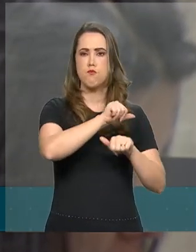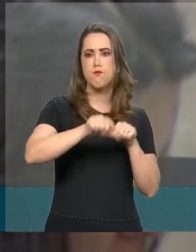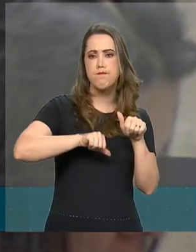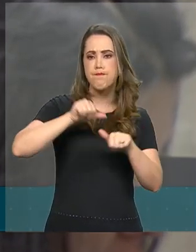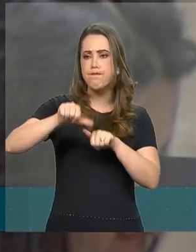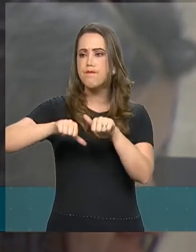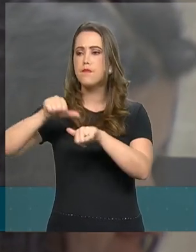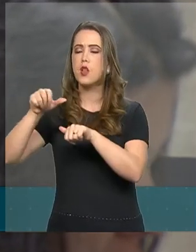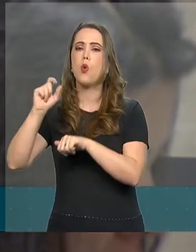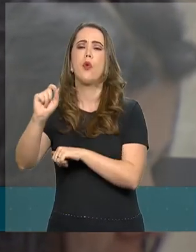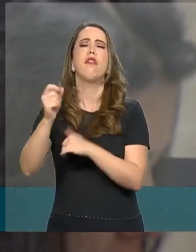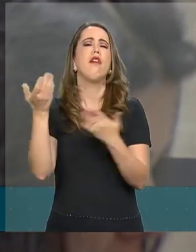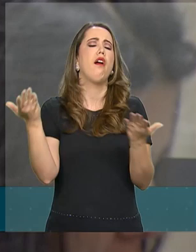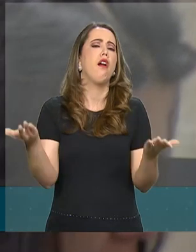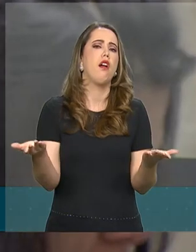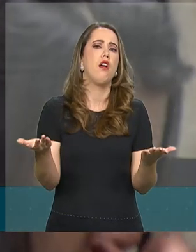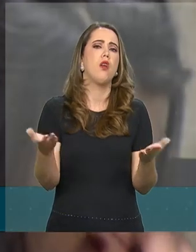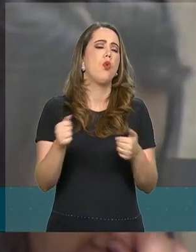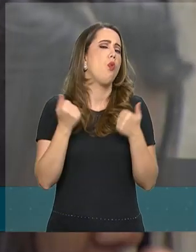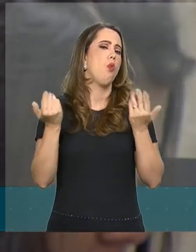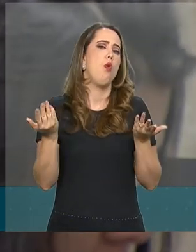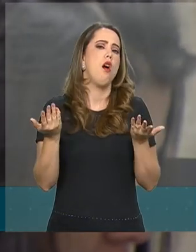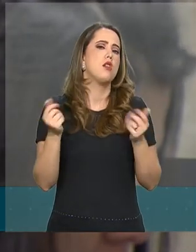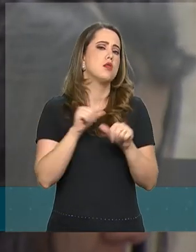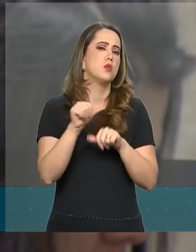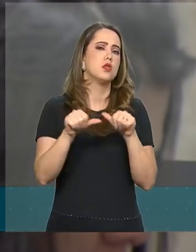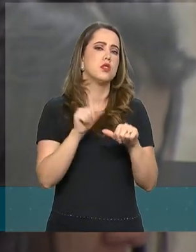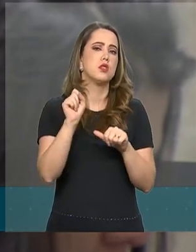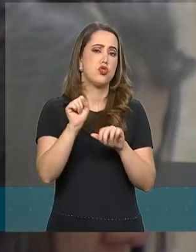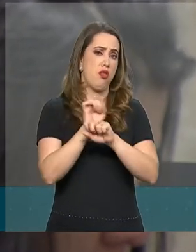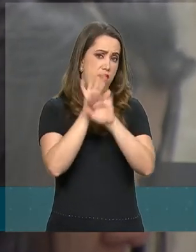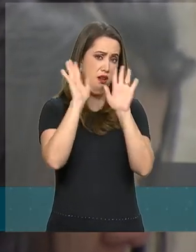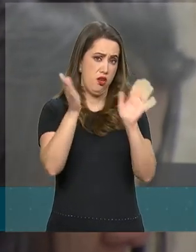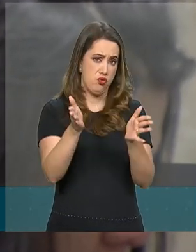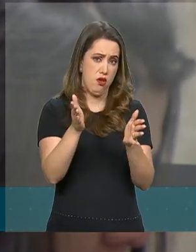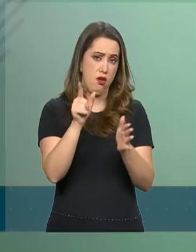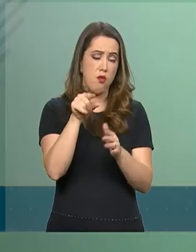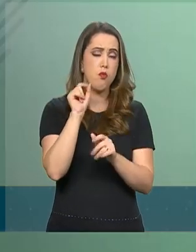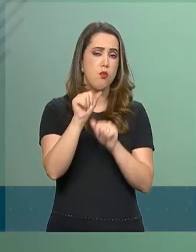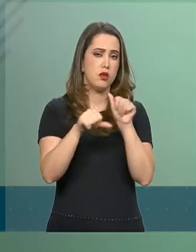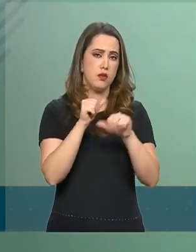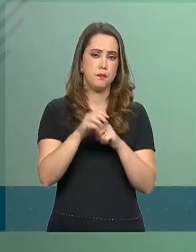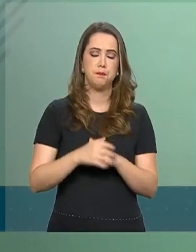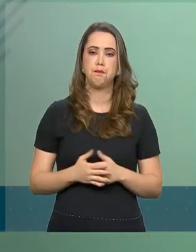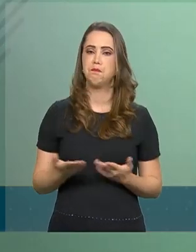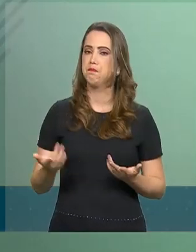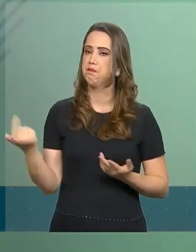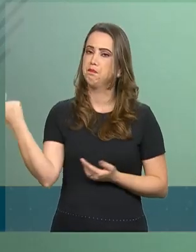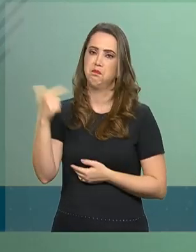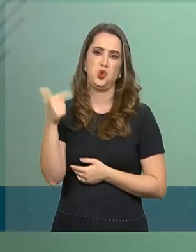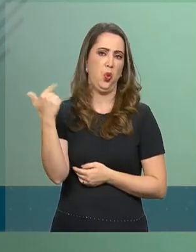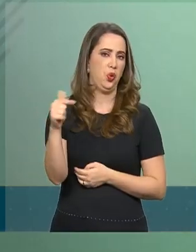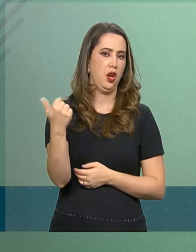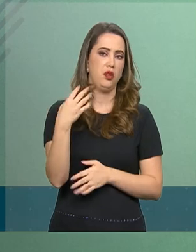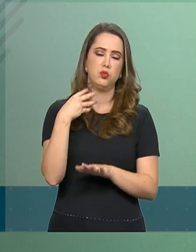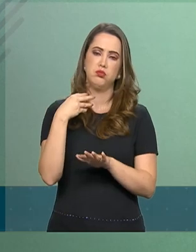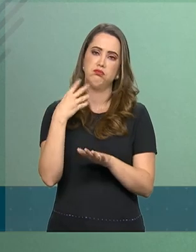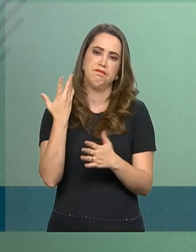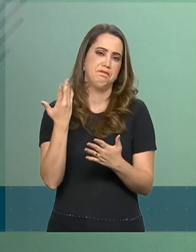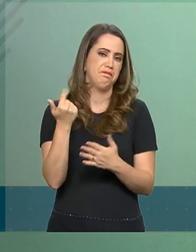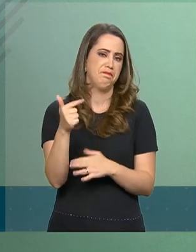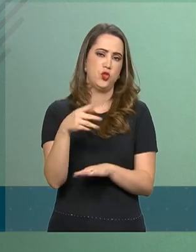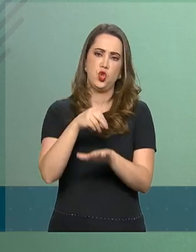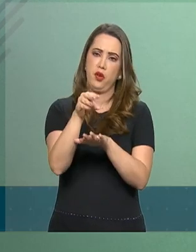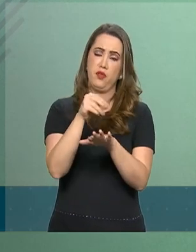governo já tem isso claro que vai ser alterado no programa eu de fato não tem informações até porque